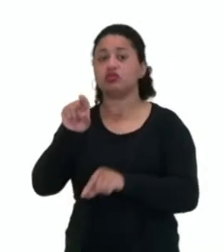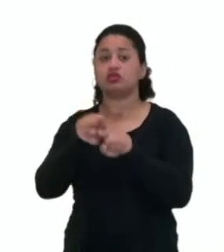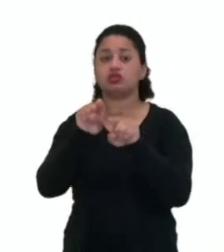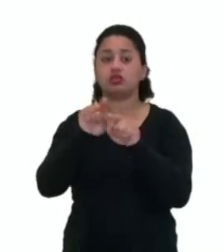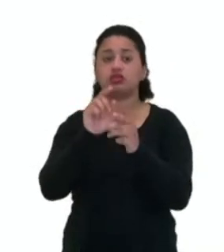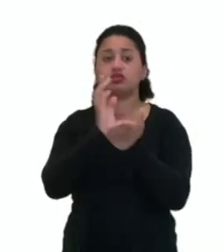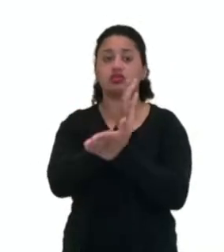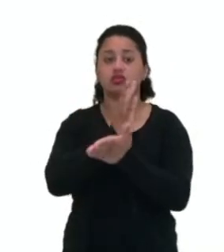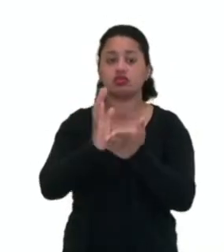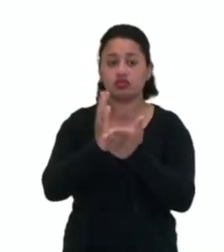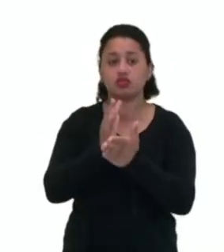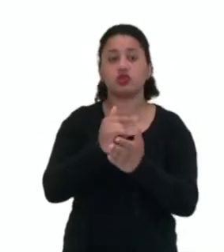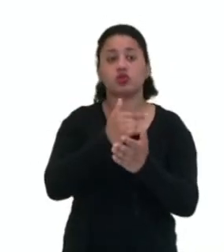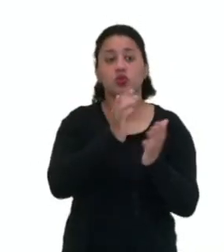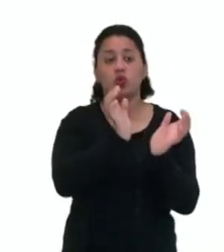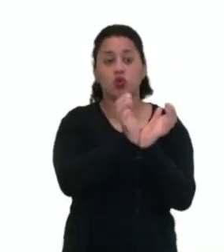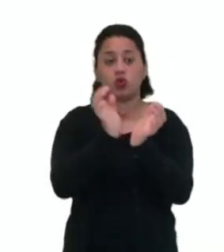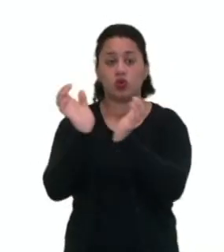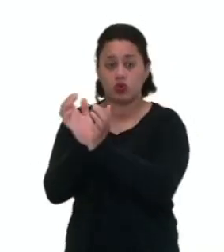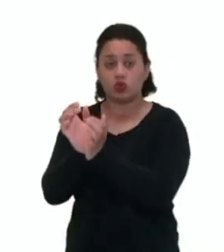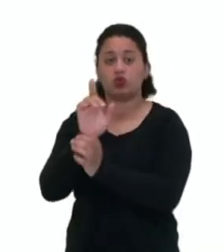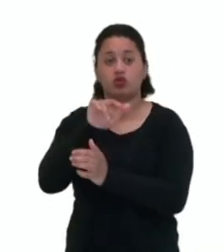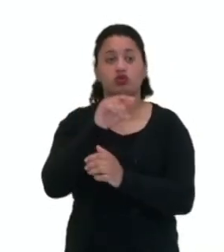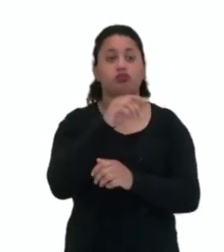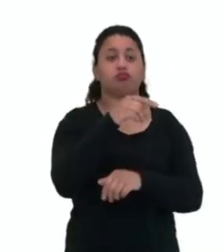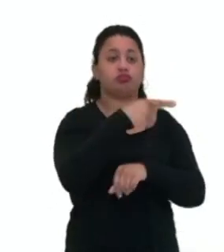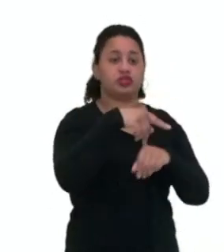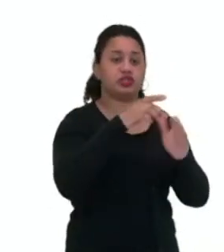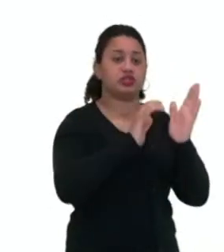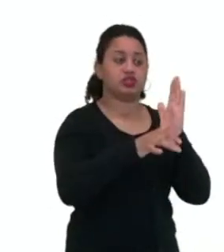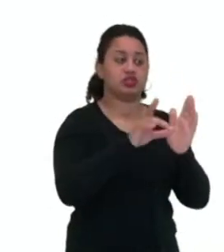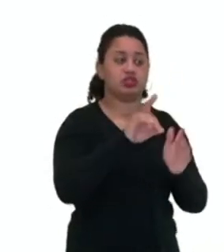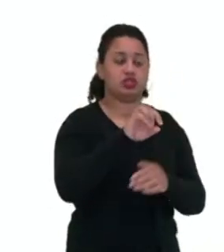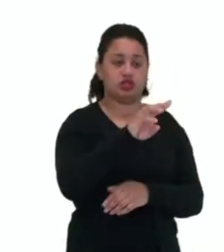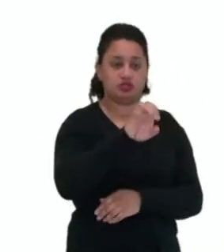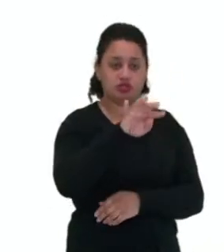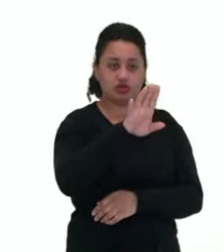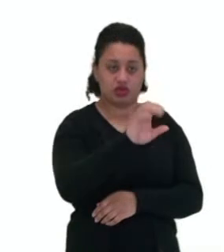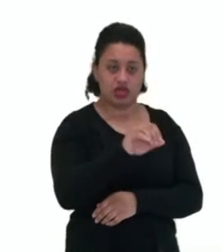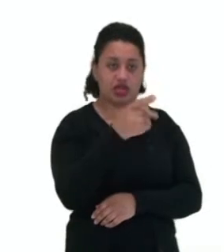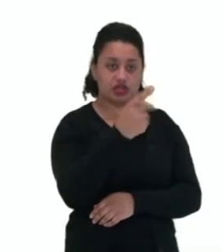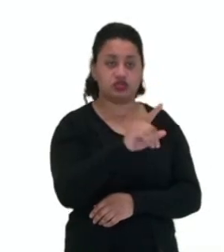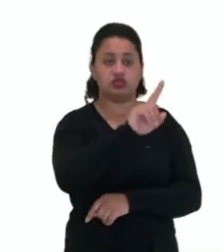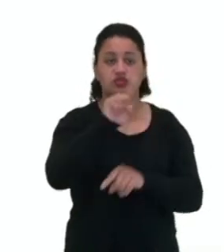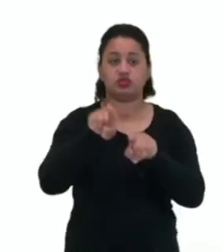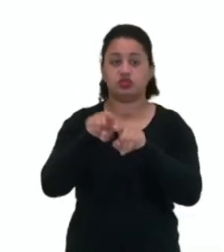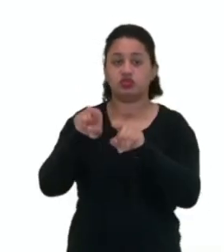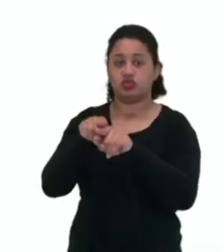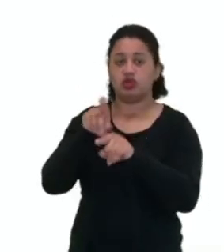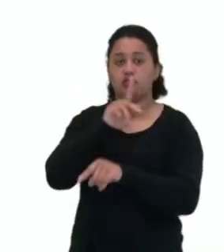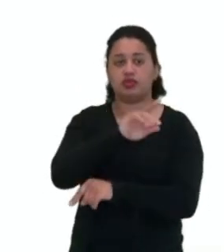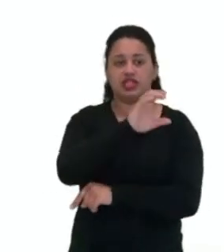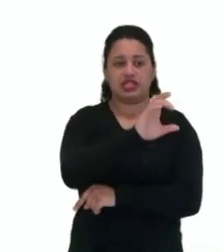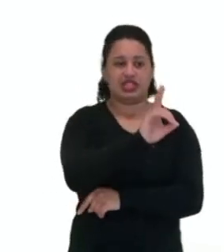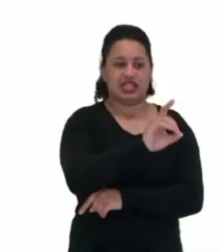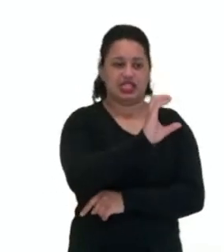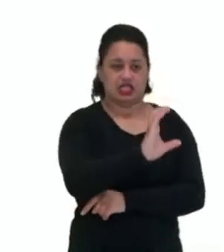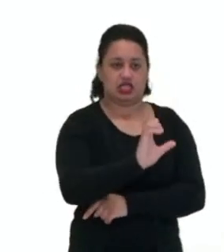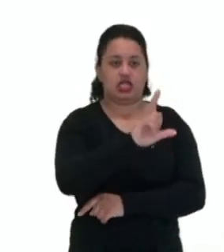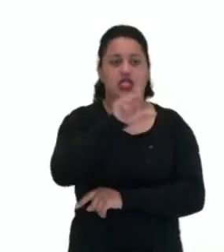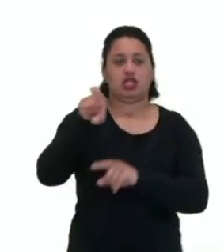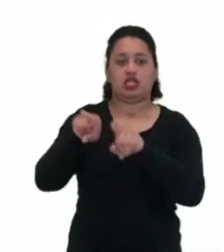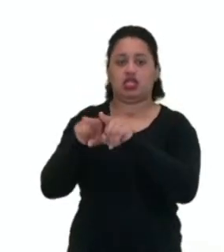em dois grupos rivais, o Partido Democrático do Kurdistão e a União Patriótica